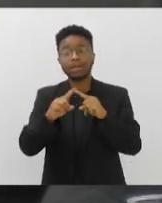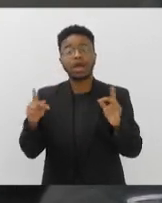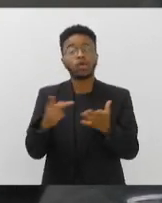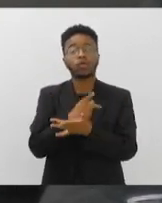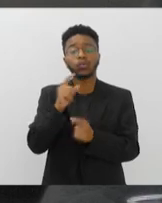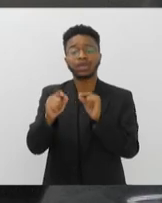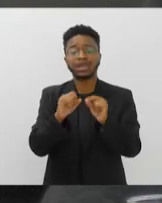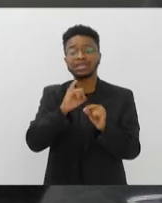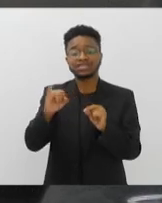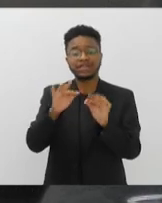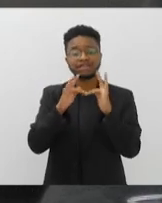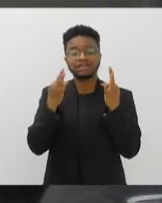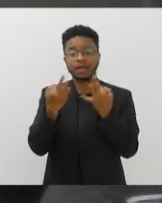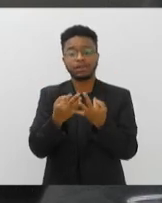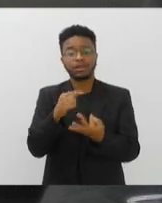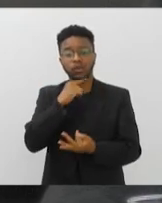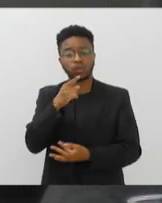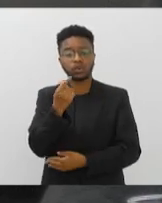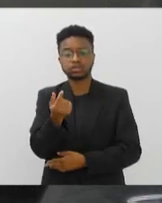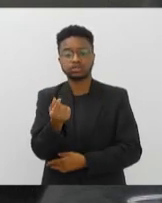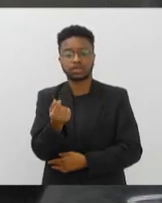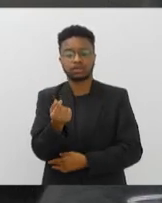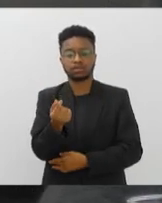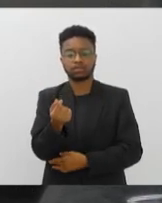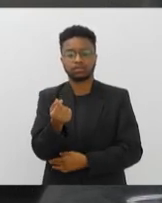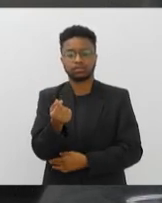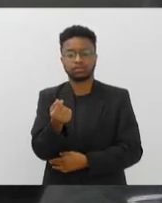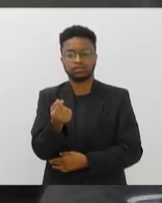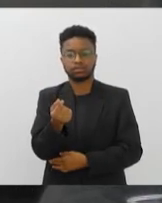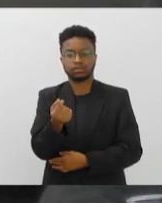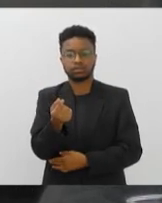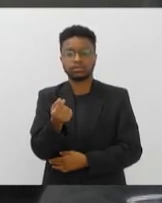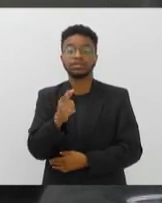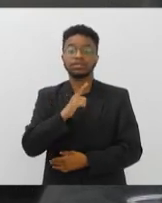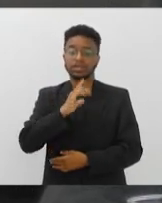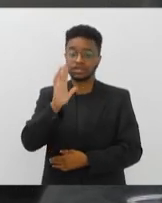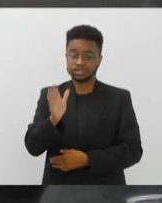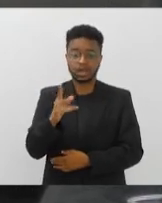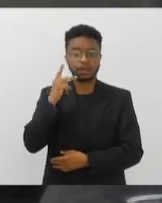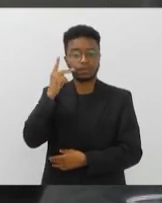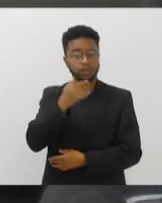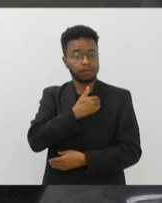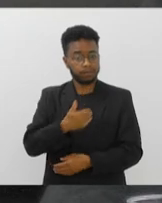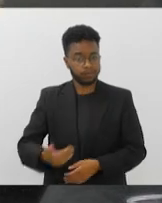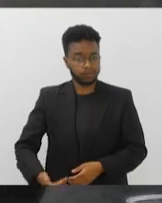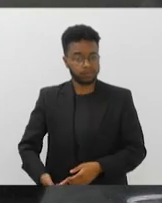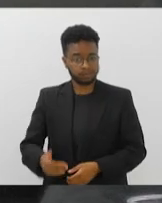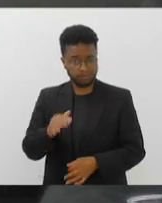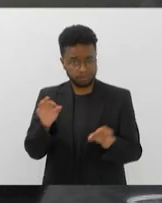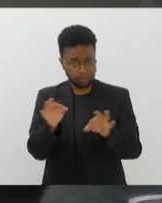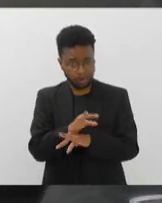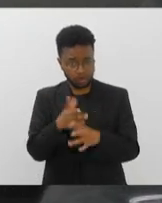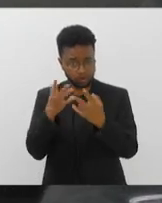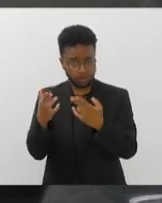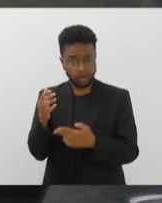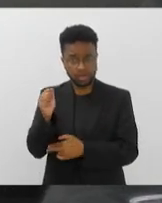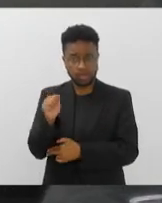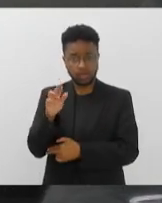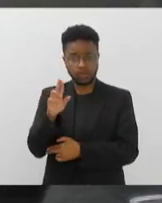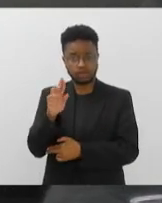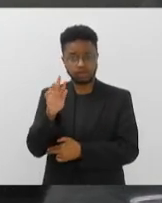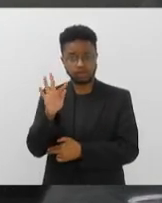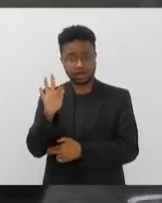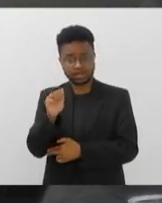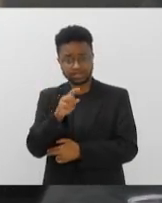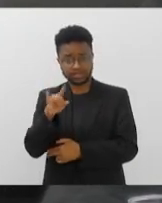quando essa família não tem recursos já existem políticas públicas definidas como a d Eufrásia falou